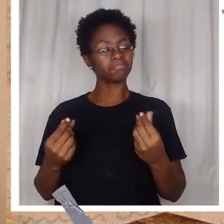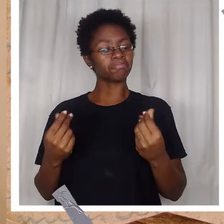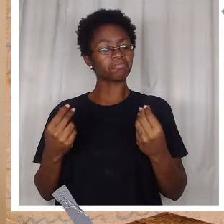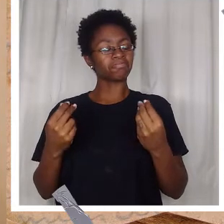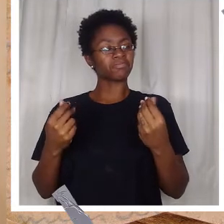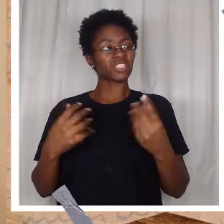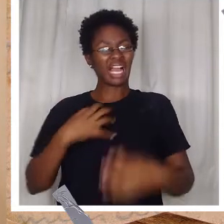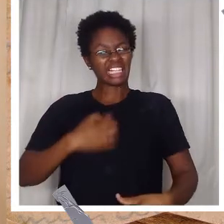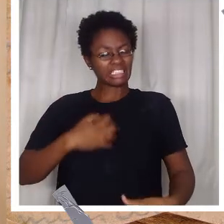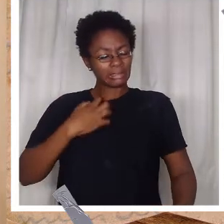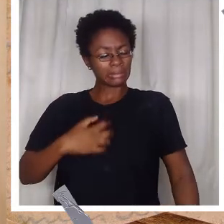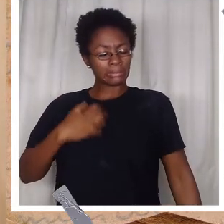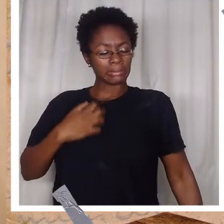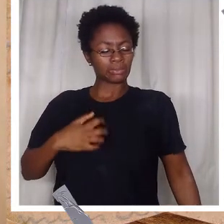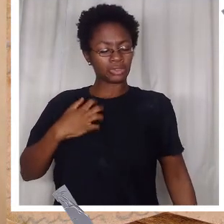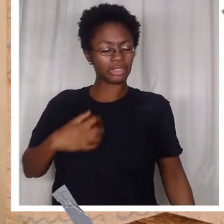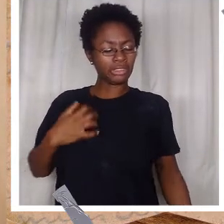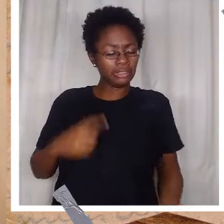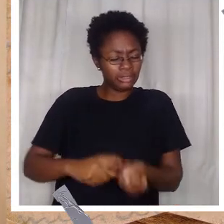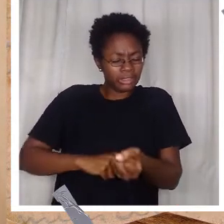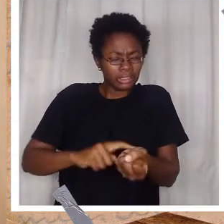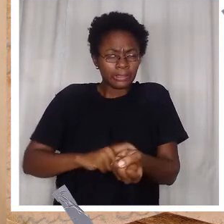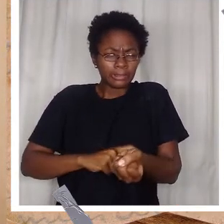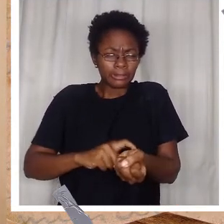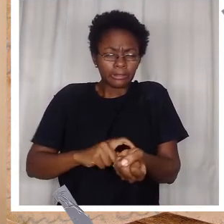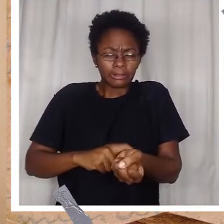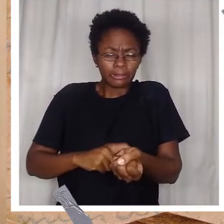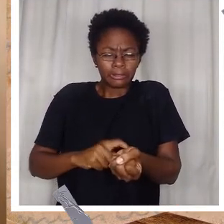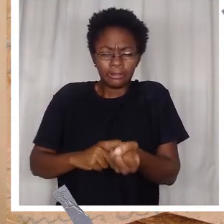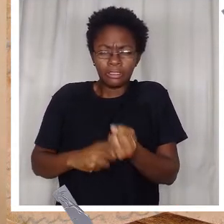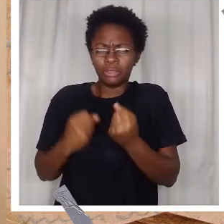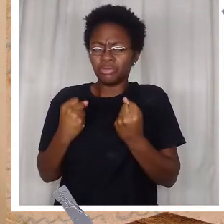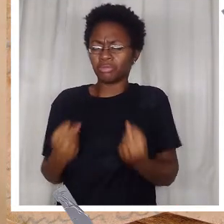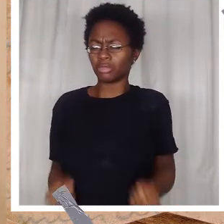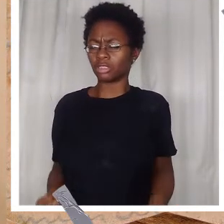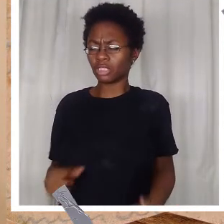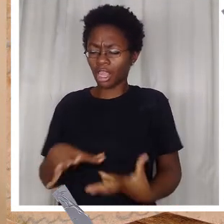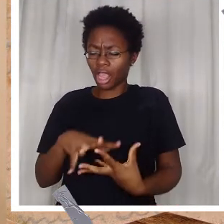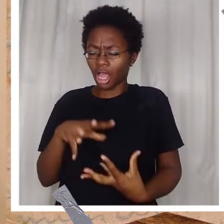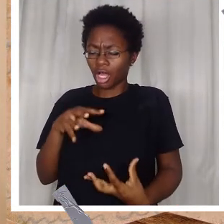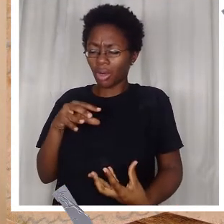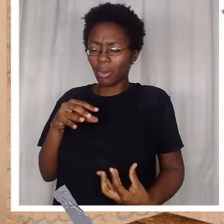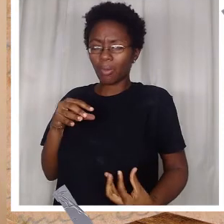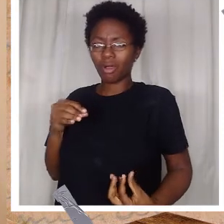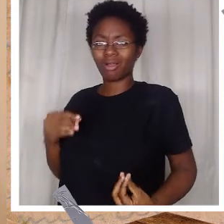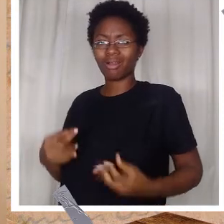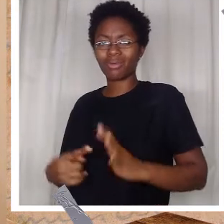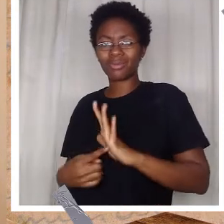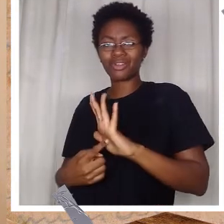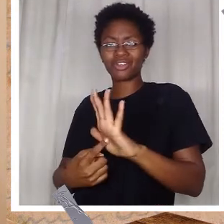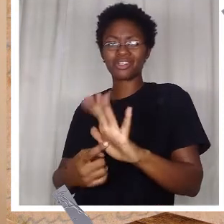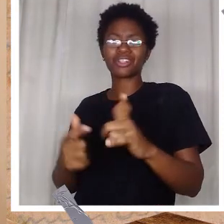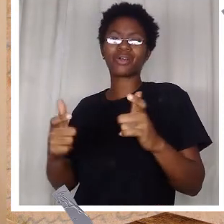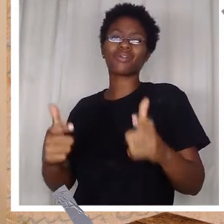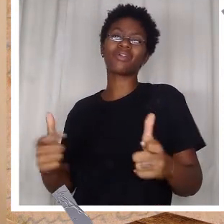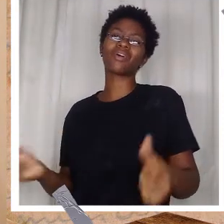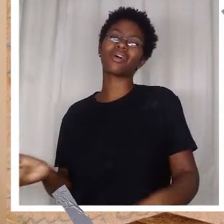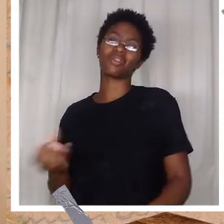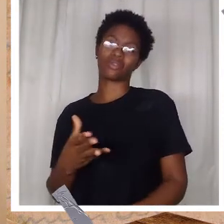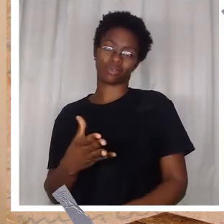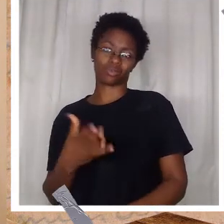pela raiva, pelo adensamento da alma, chegar num lugar novo. E ela conseguiu fazer isso com a